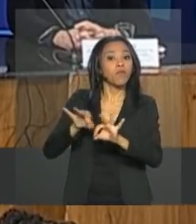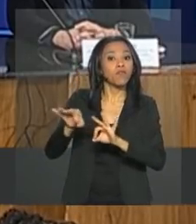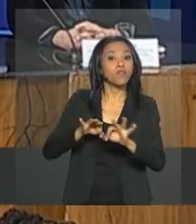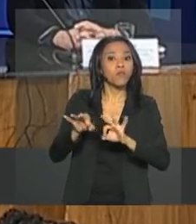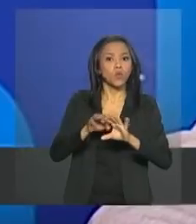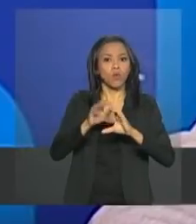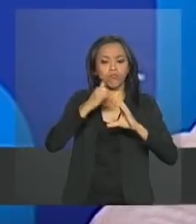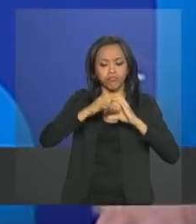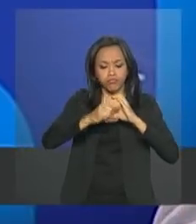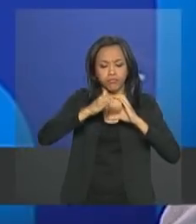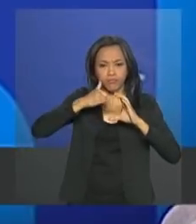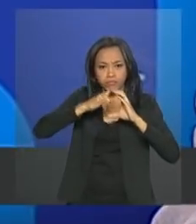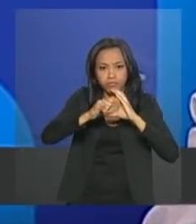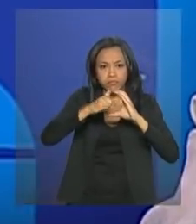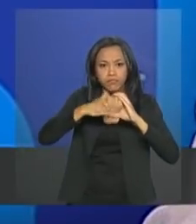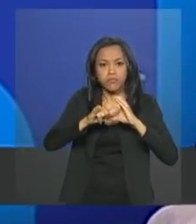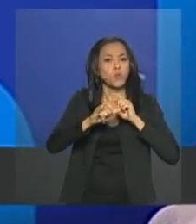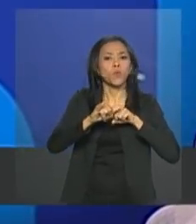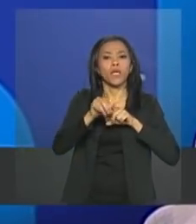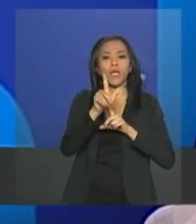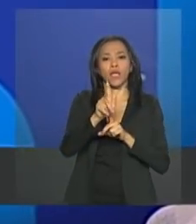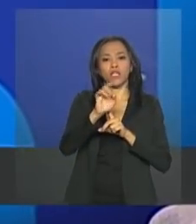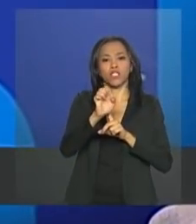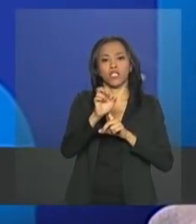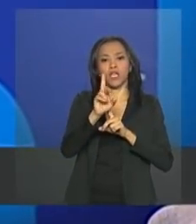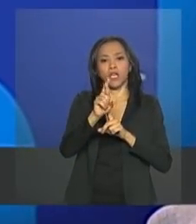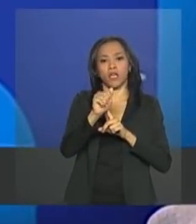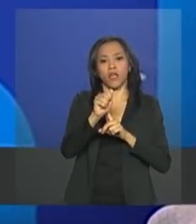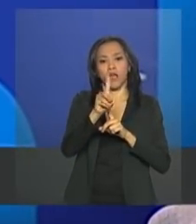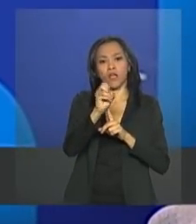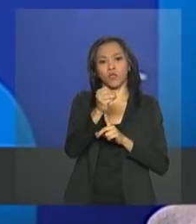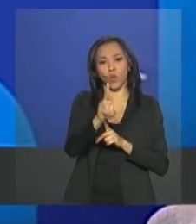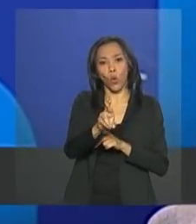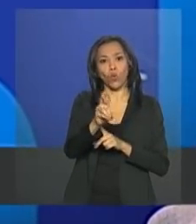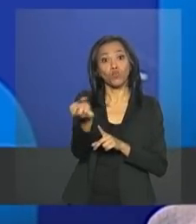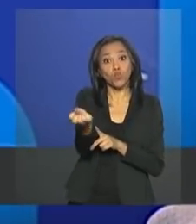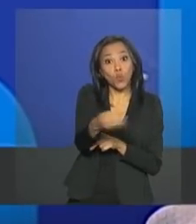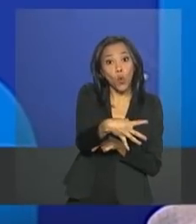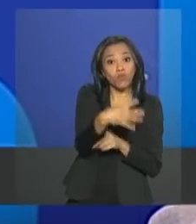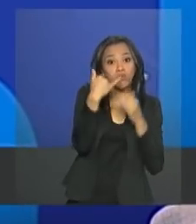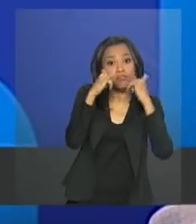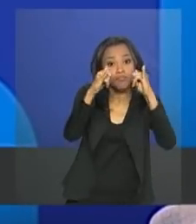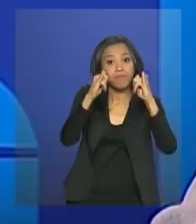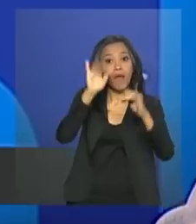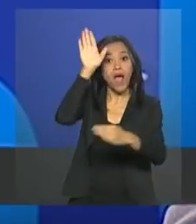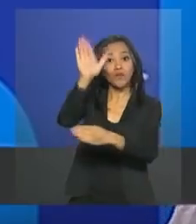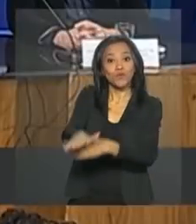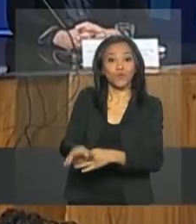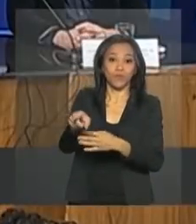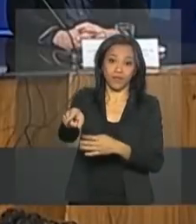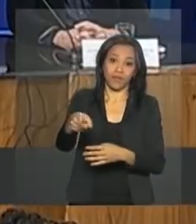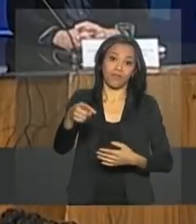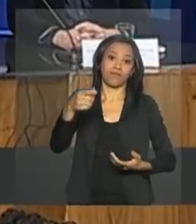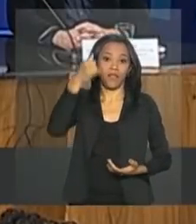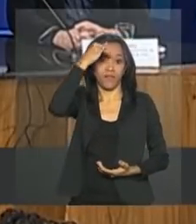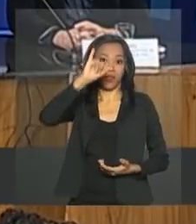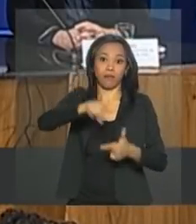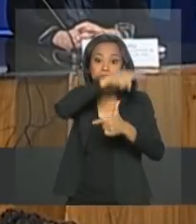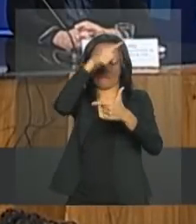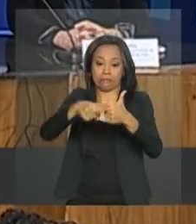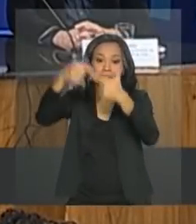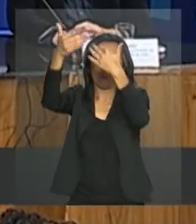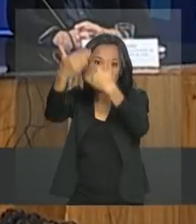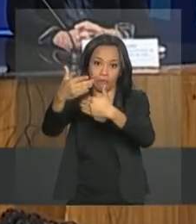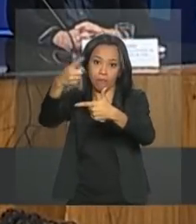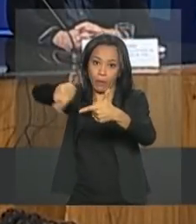para prevenir qualquer possibilidade então tudo transcorreu nessa normalidade aliás agradecemos lá pró tv